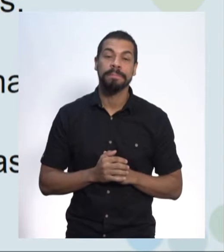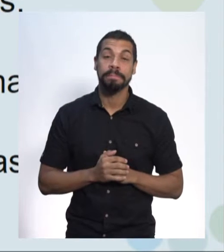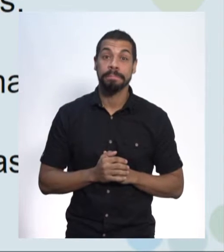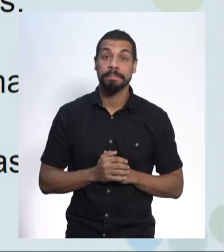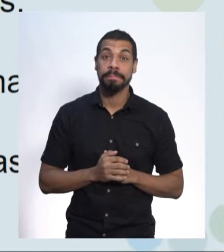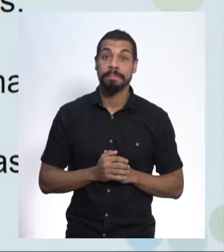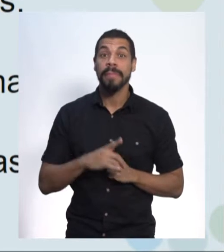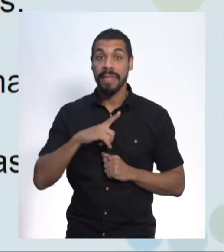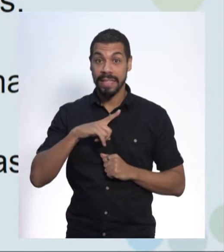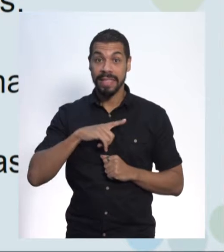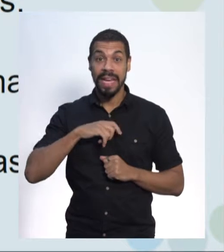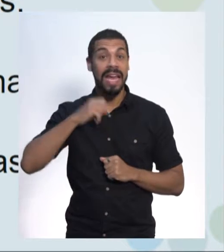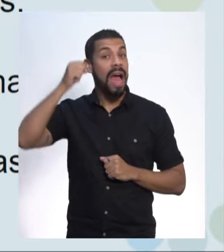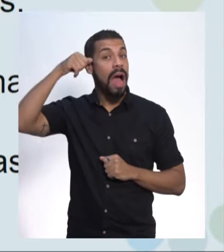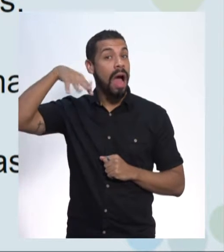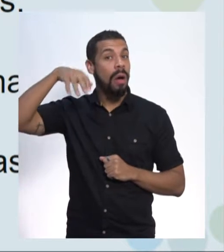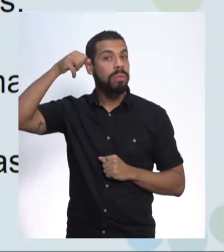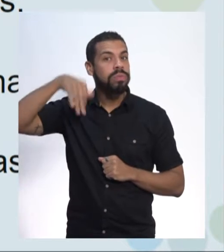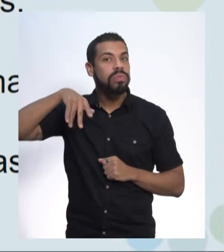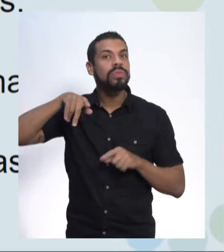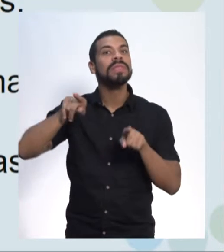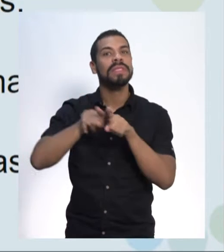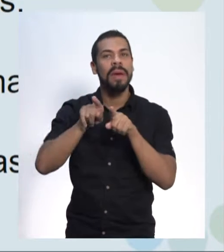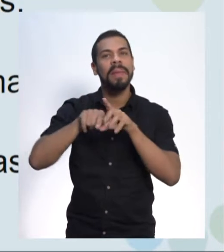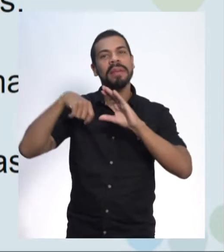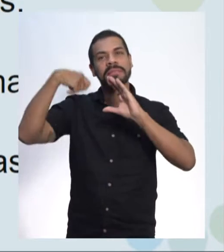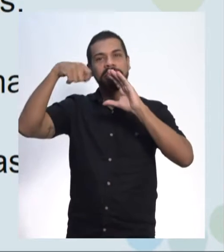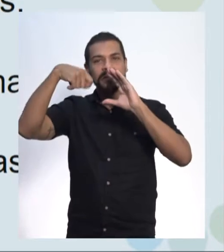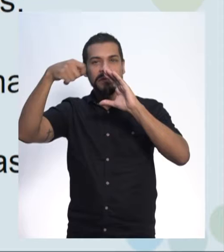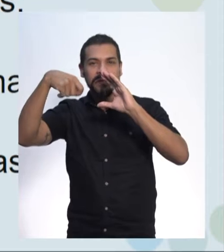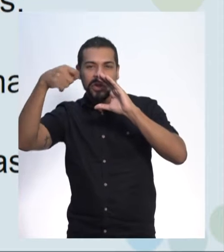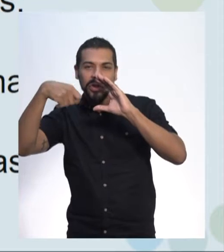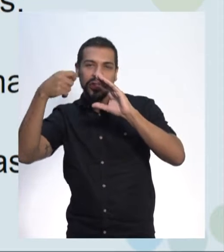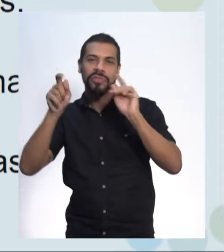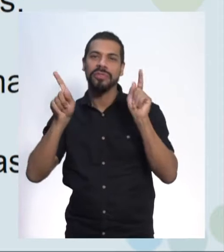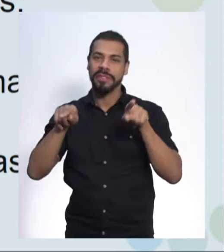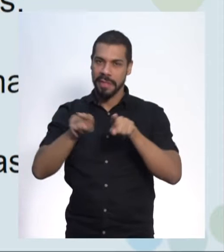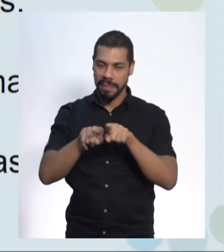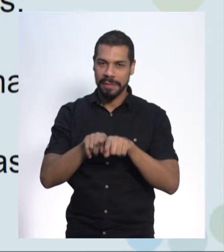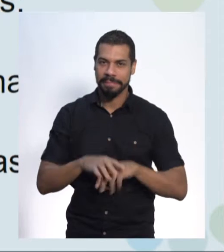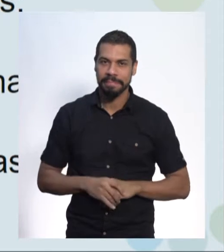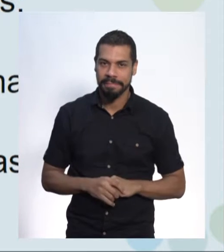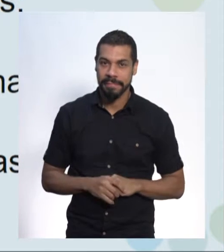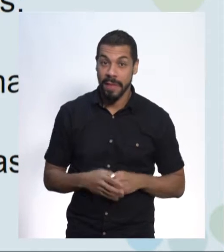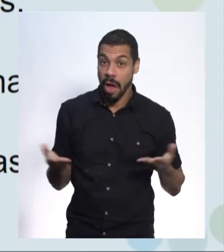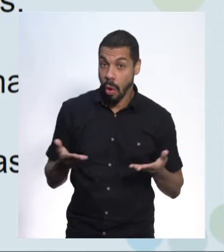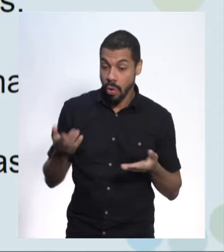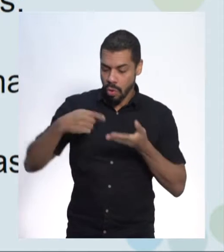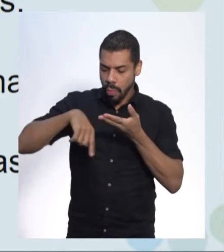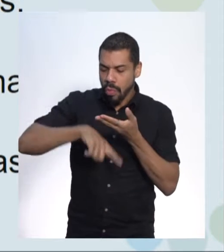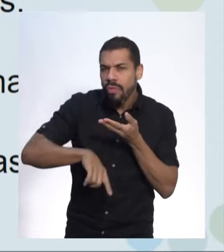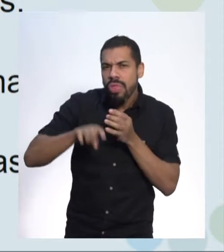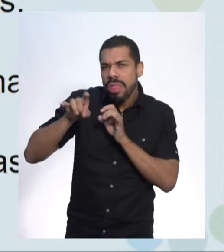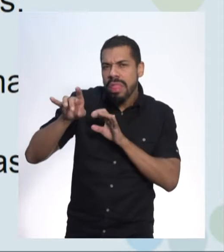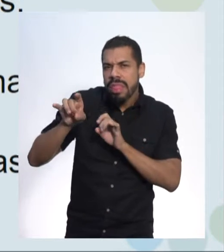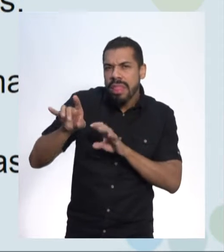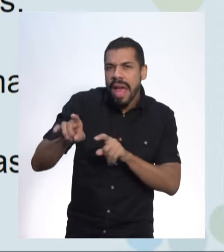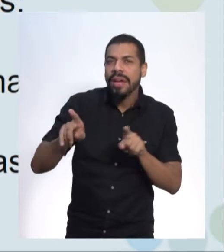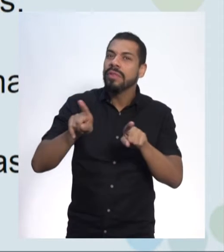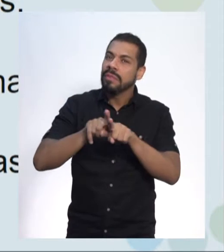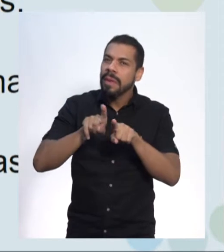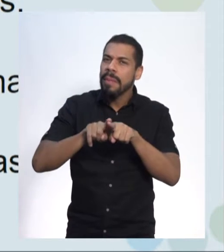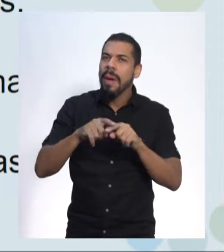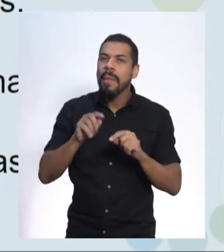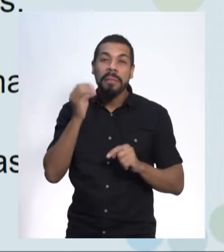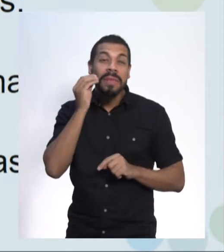digital: áudio e vídeo. A gente vai falar um pouquinho hoje sobre a questão do áudio e do vídeo. A gente vai aprofundar em questões técnicas, mas eu vou tentar ser